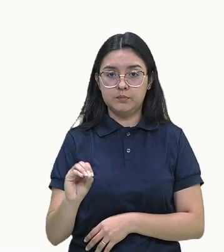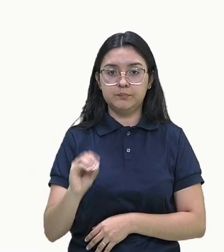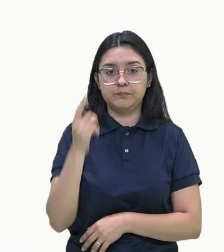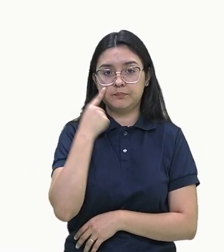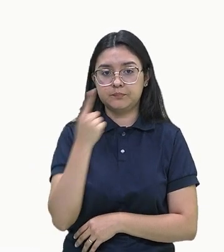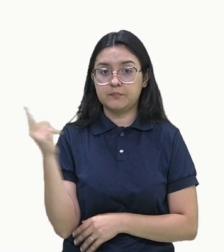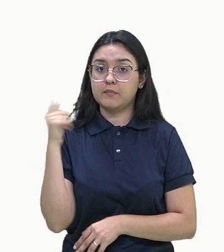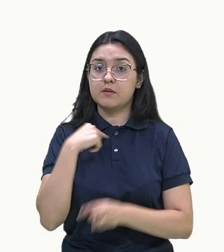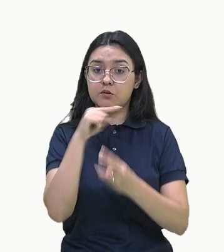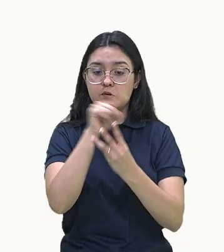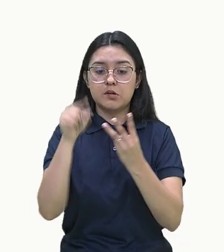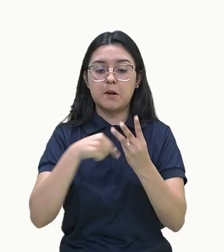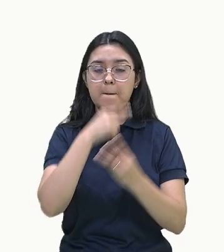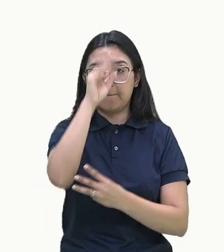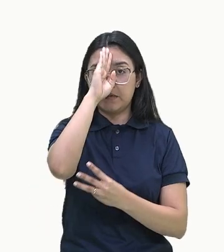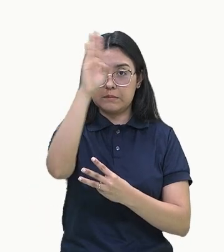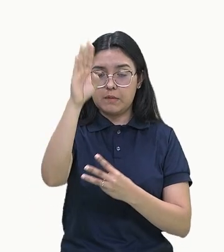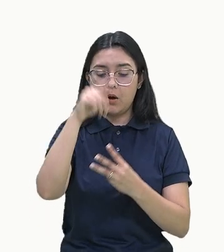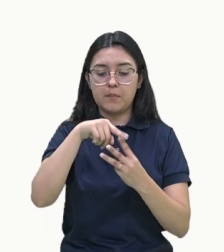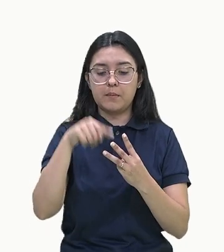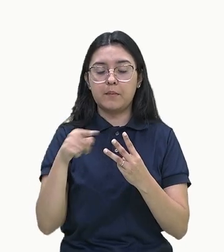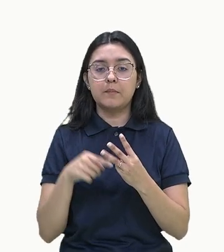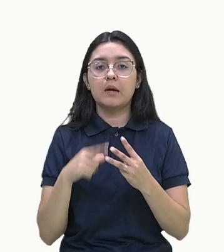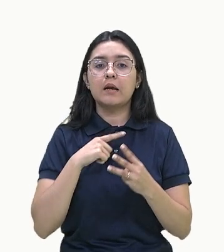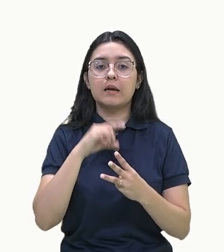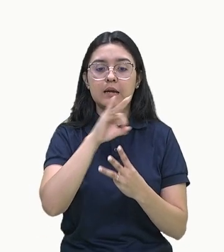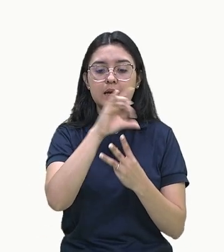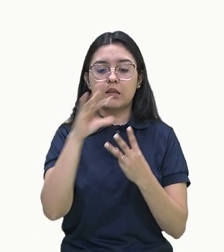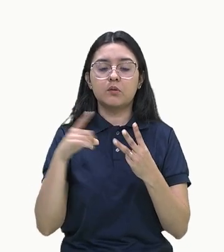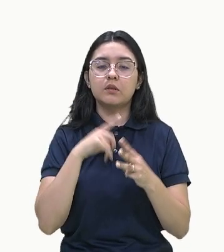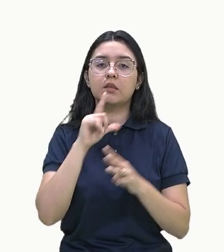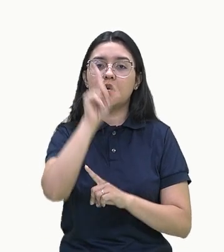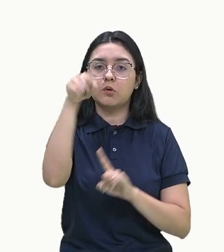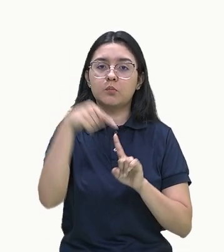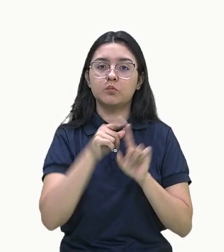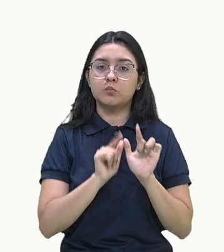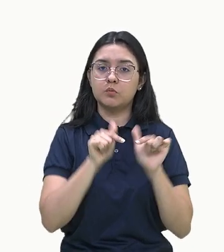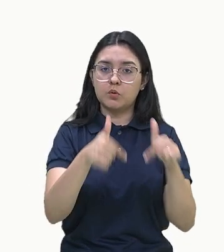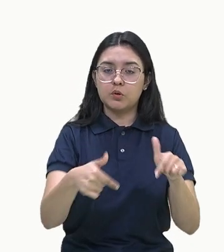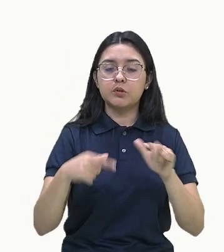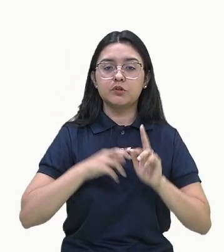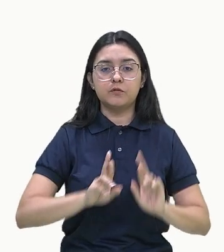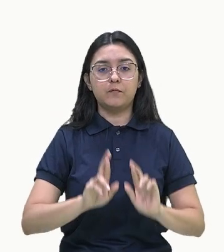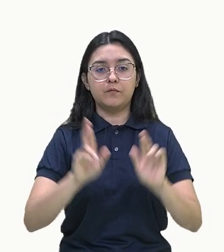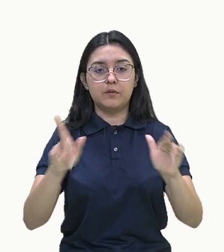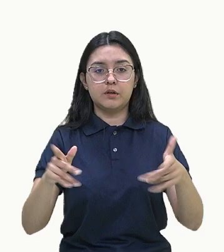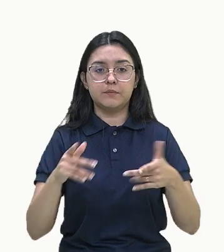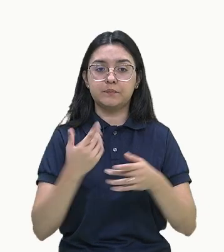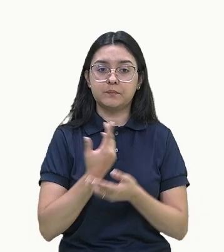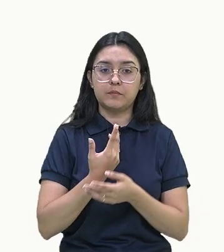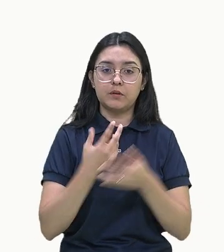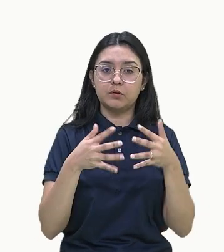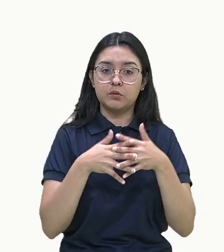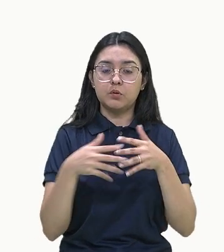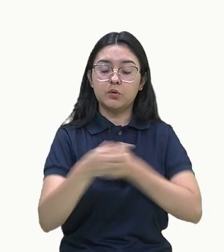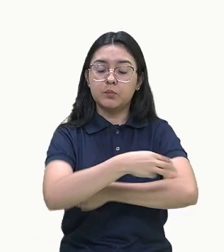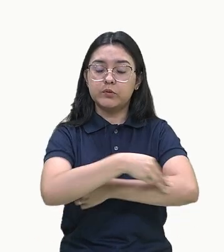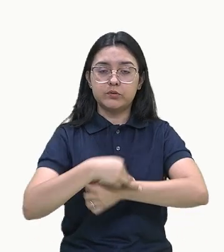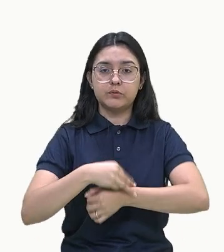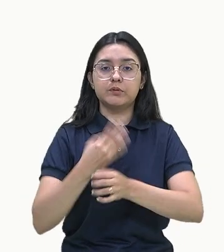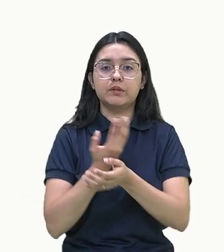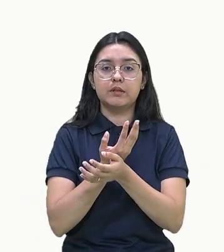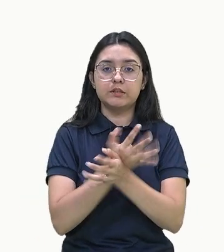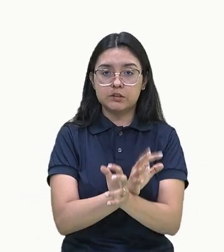né? E cada um desses vão possuir funções específicas. No músculo esquelético, ele